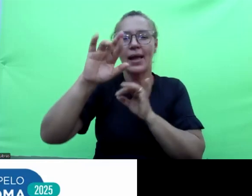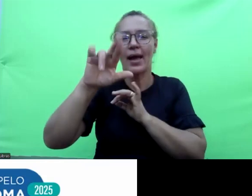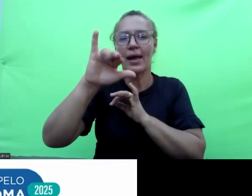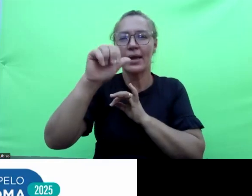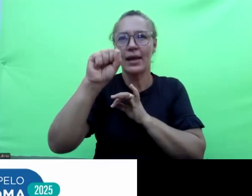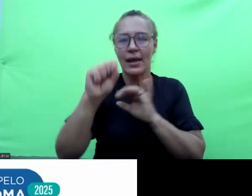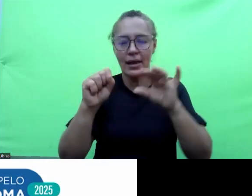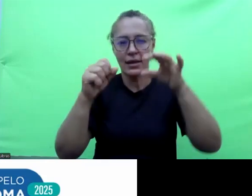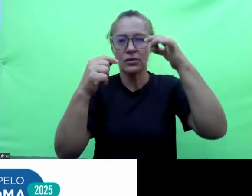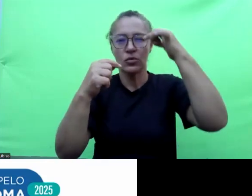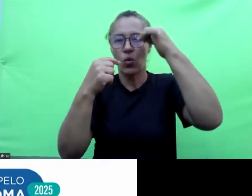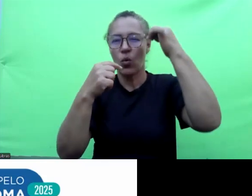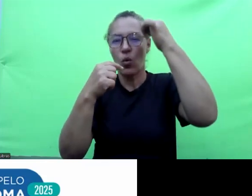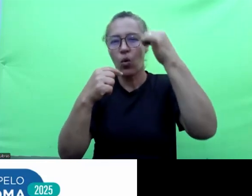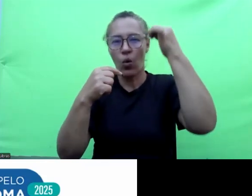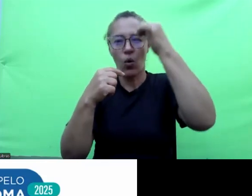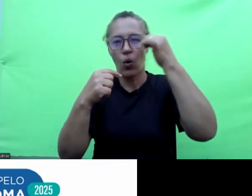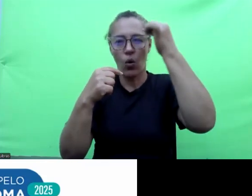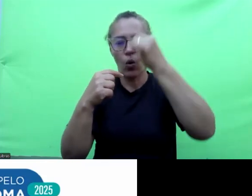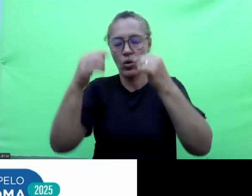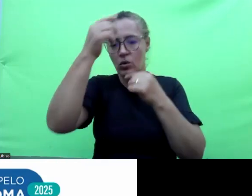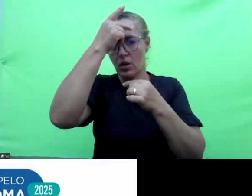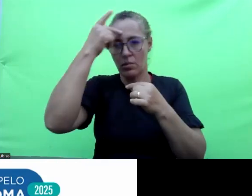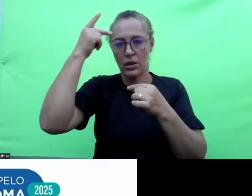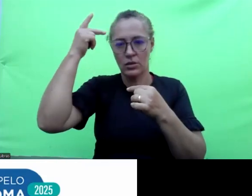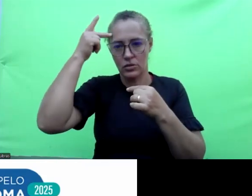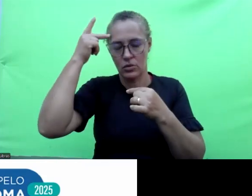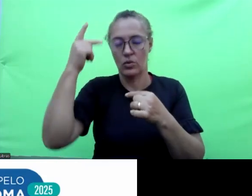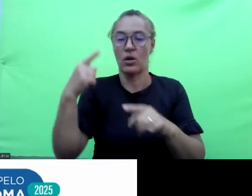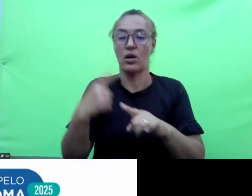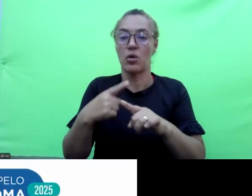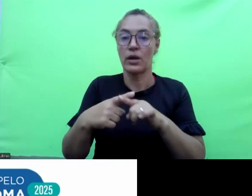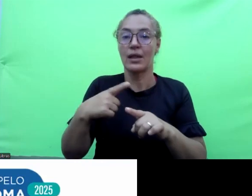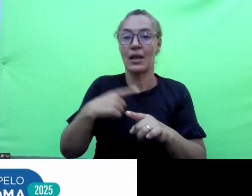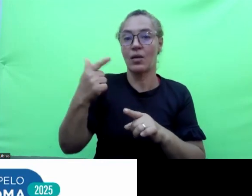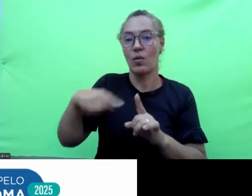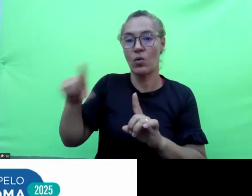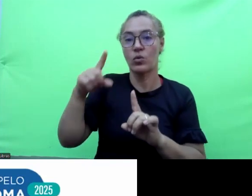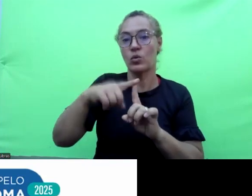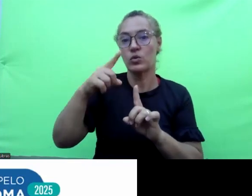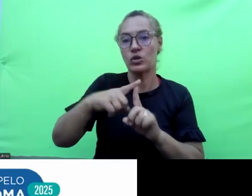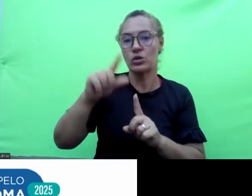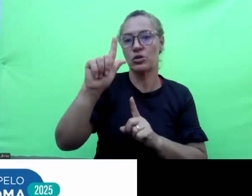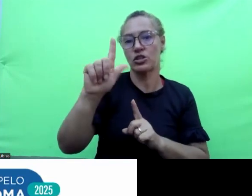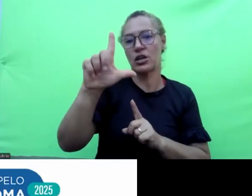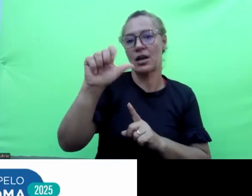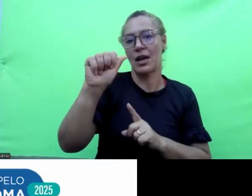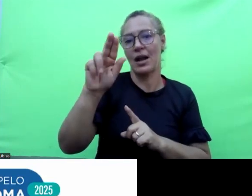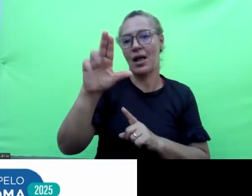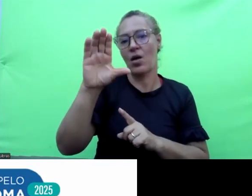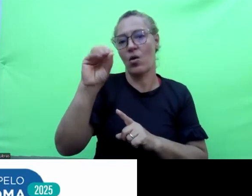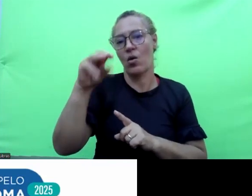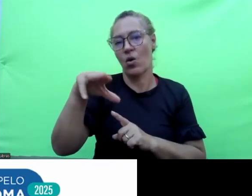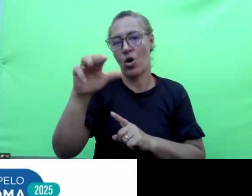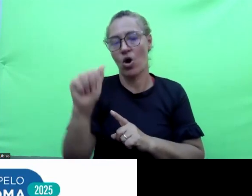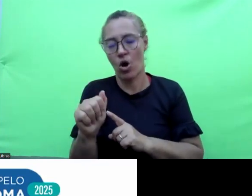olho da pessoa. E por que que a gente faz isso? Existe esse outro tipo de glaucoma que eu não comentei muito hoje, que é o